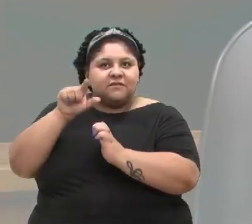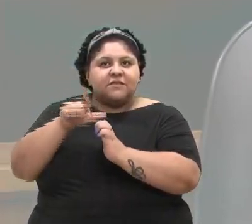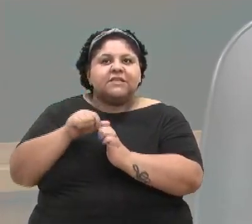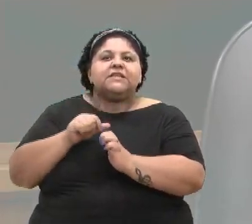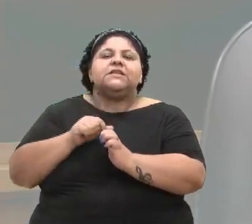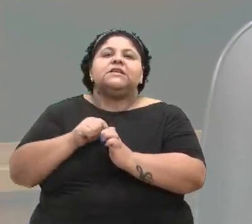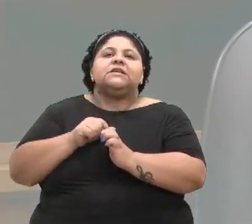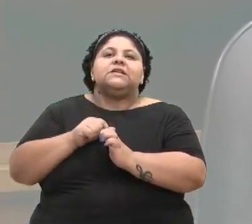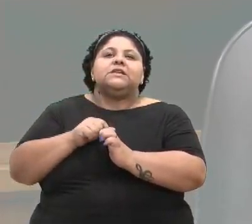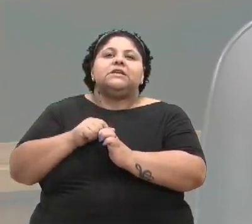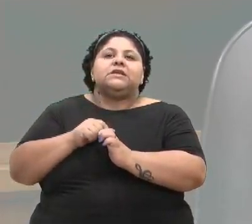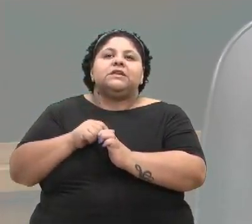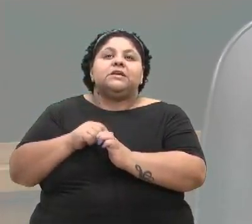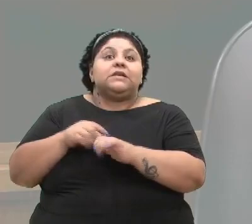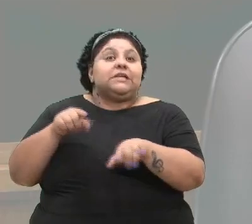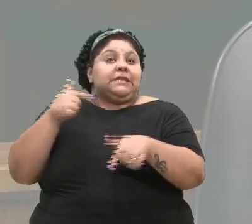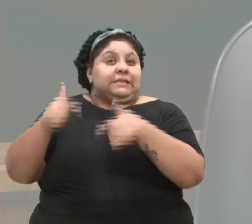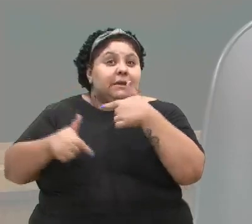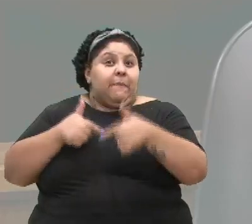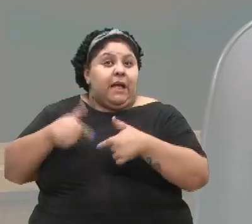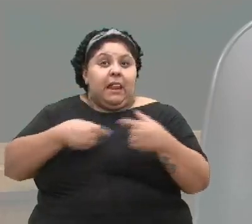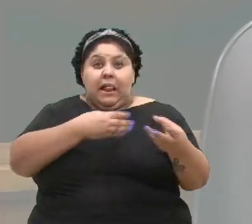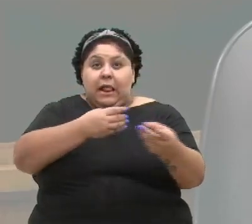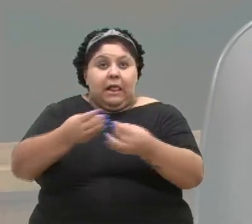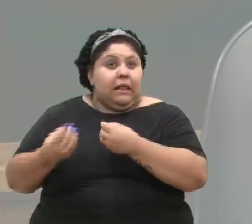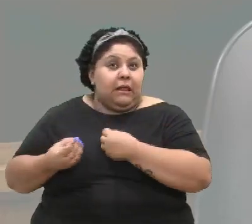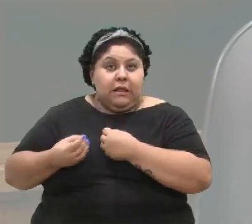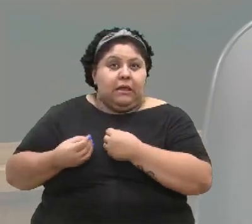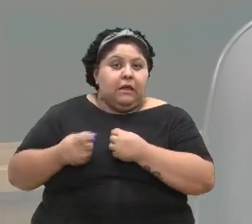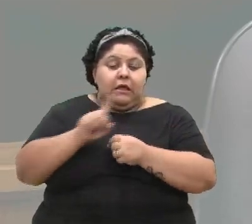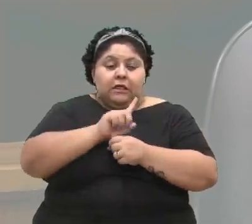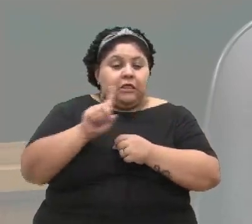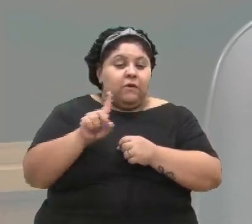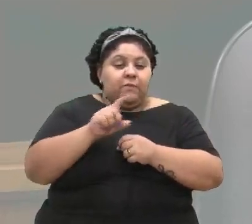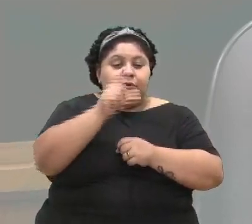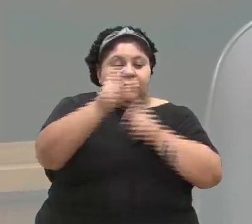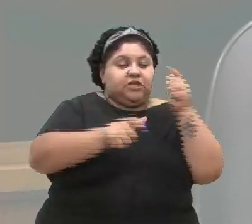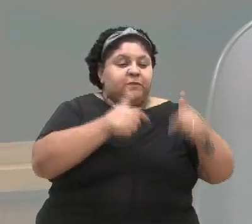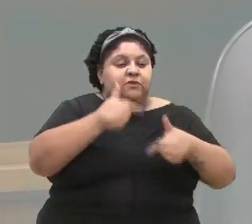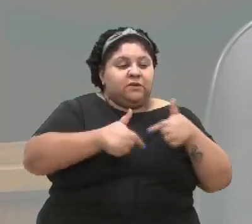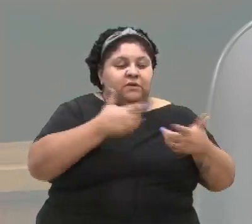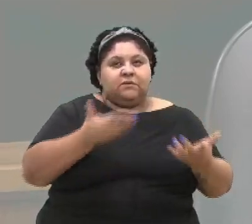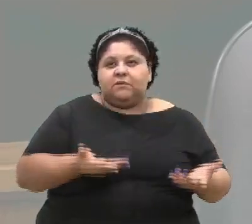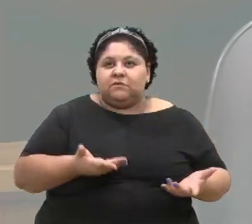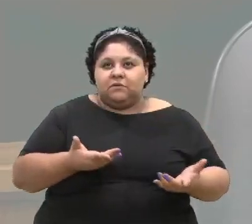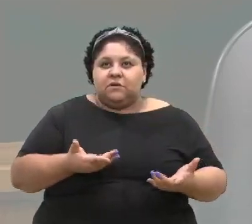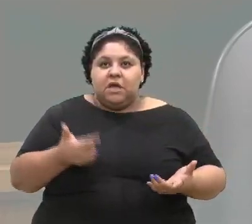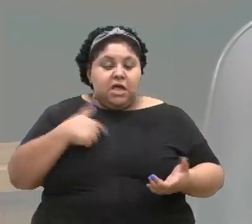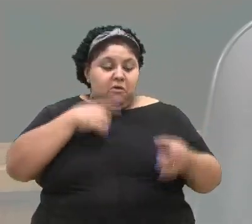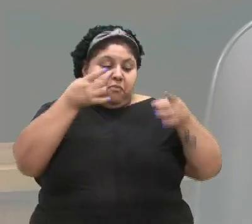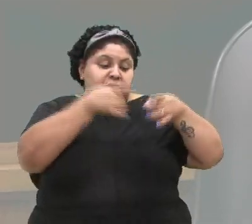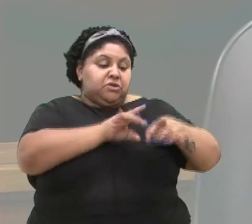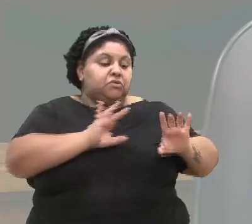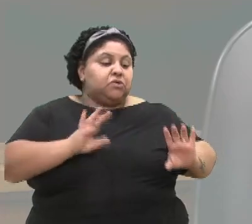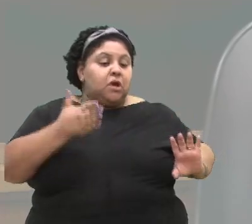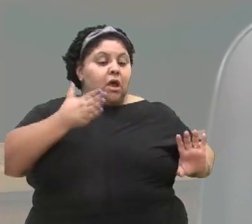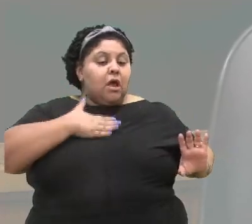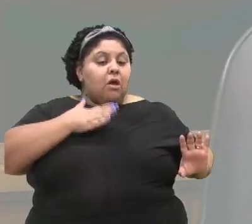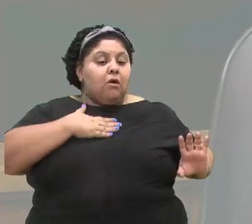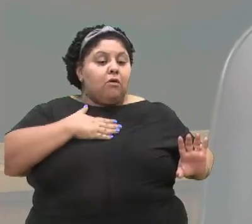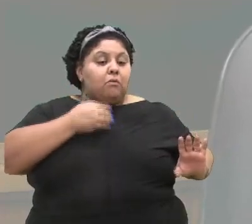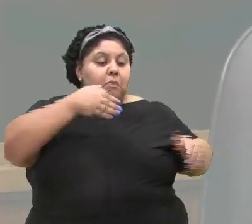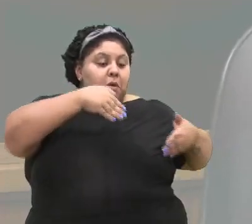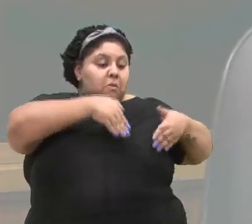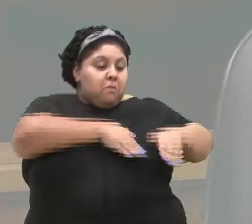explora e que se a pessoa não está trabalhando, não me importa. Eu não vou ter prejuízo, eu vou ficar com os meus bilhões de